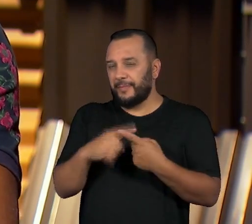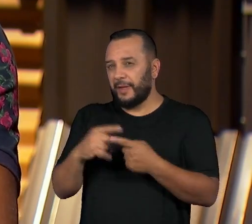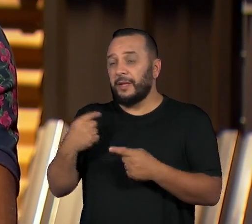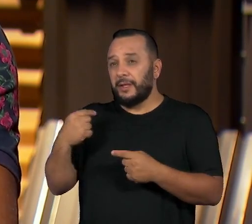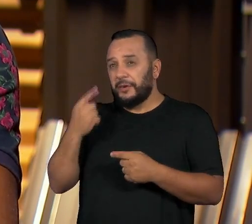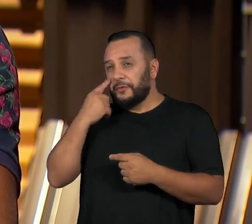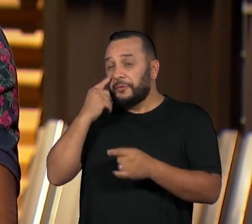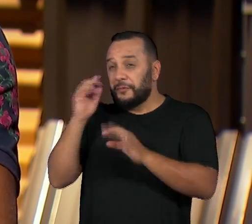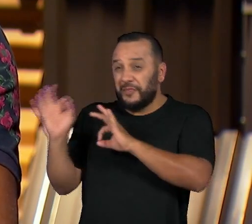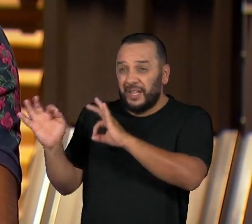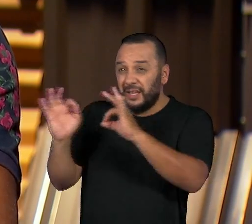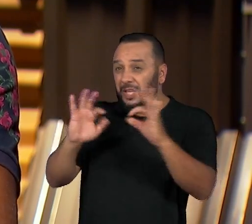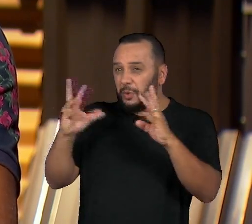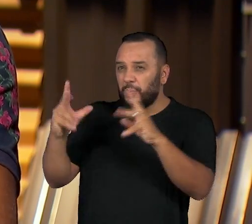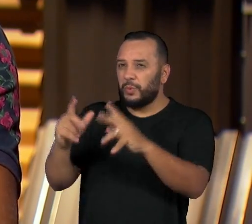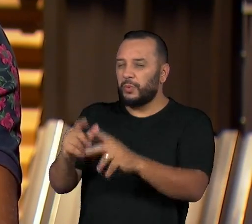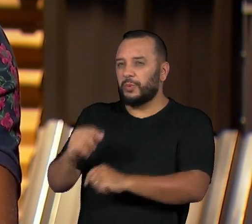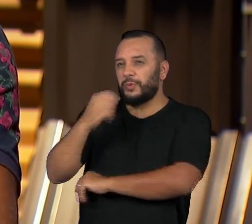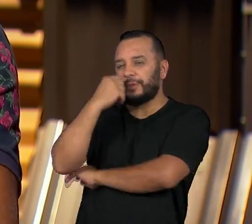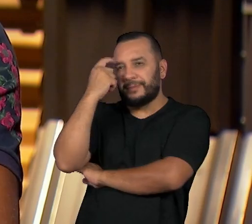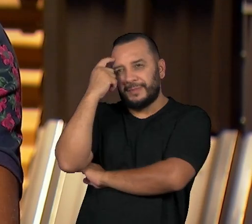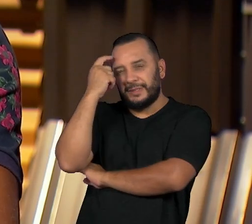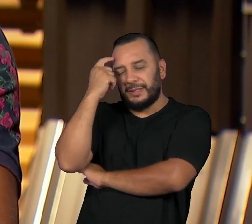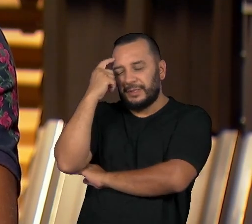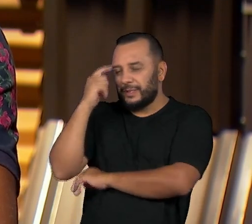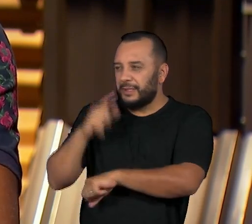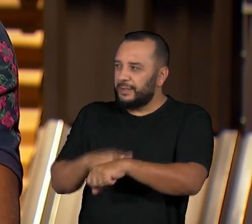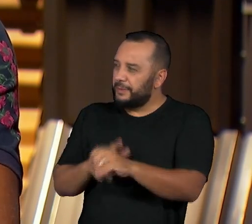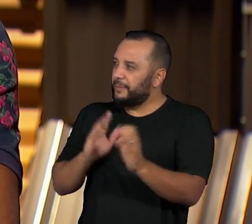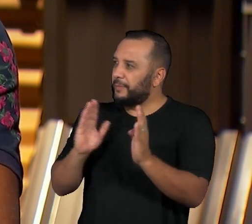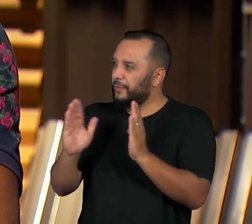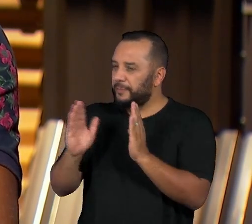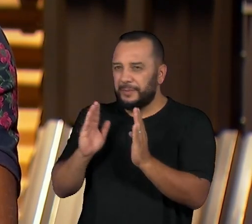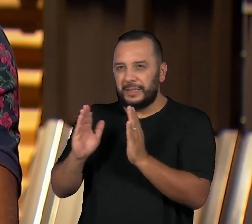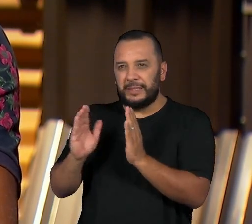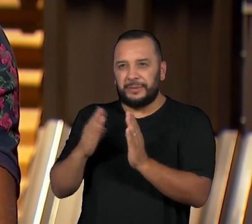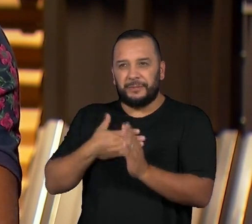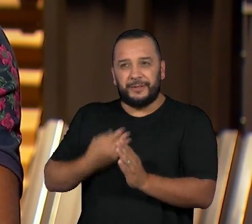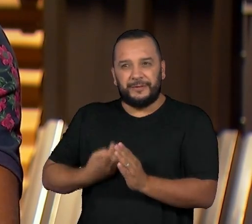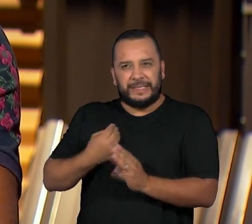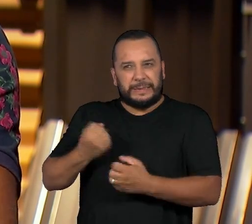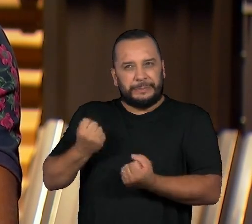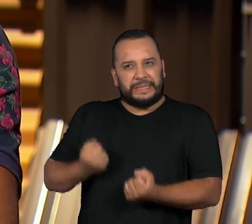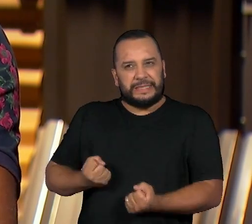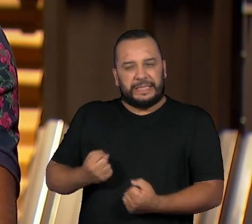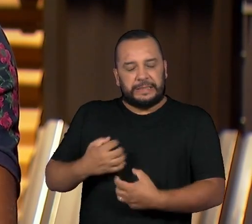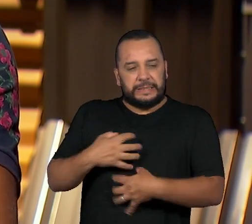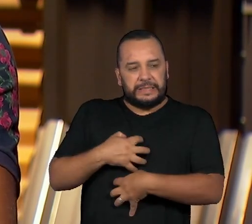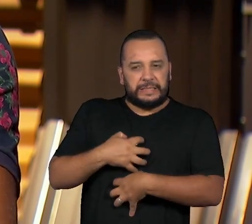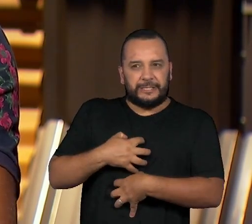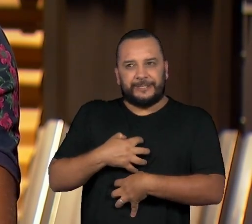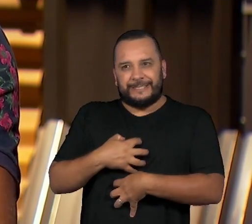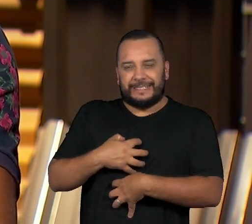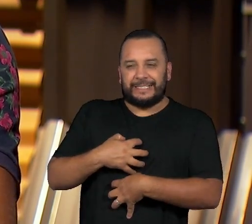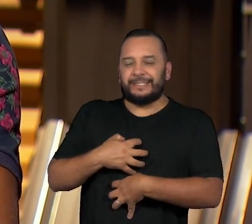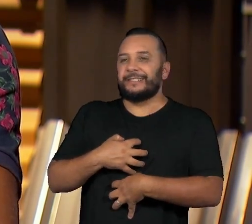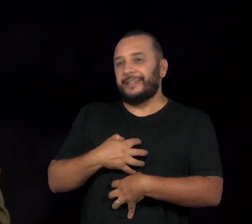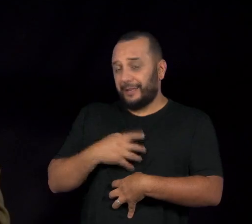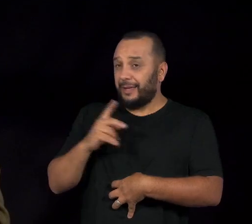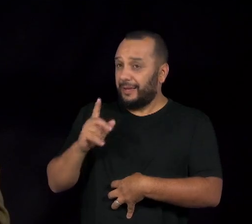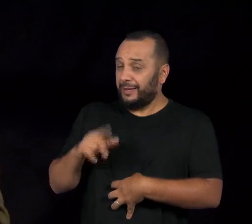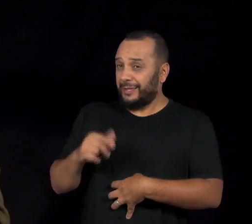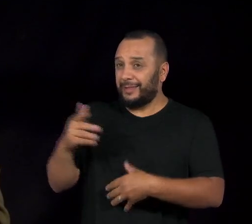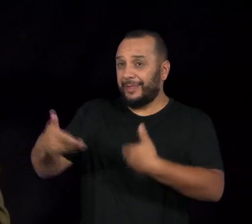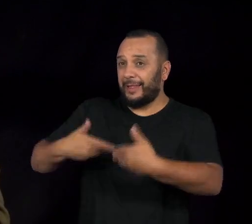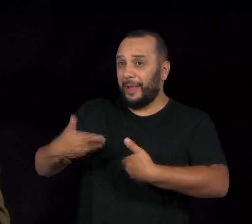e passar por momentos de novo, né? Que foram retratados na série. É meio que uma terapia. O